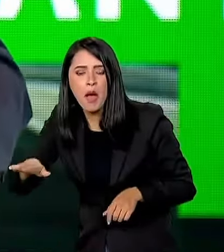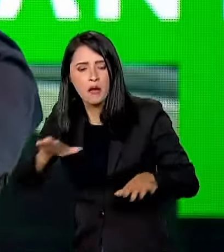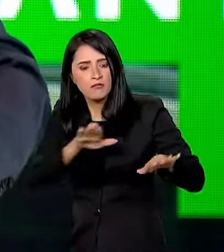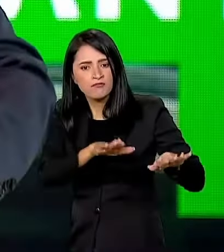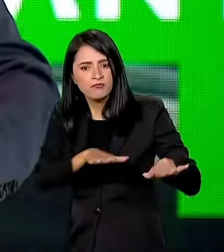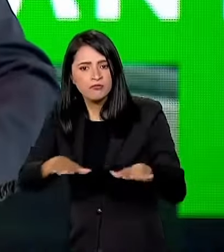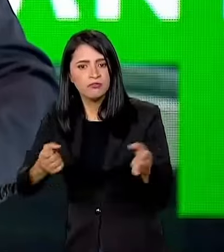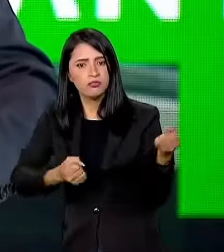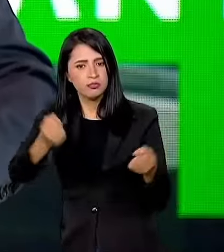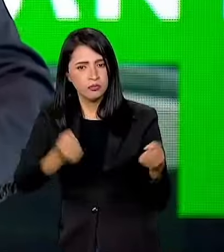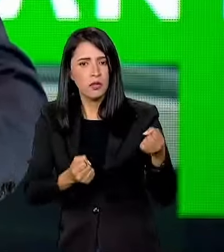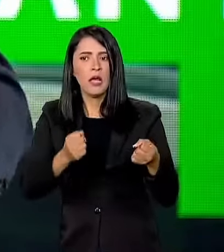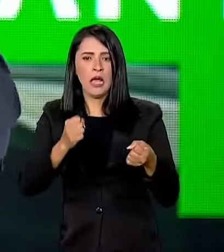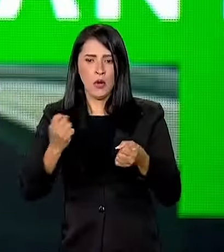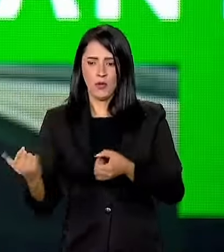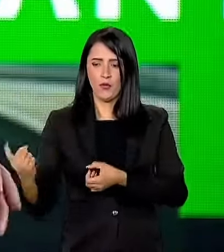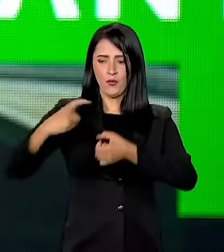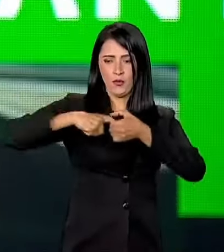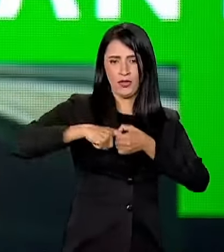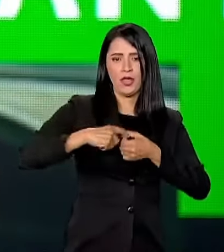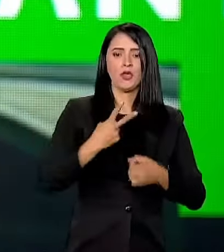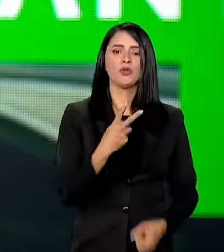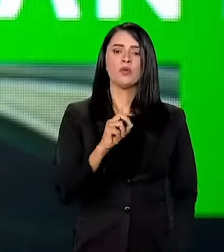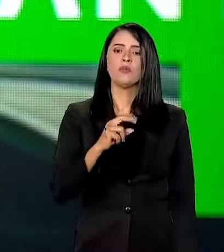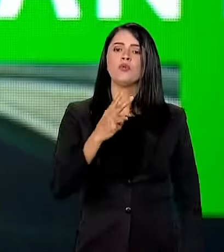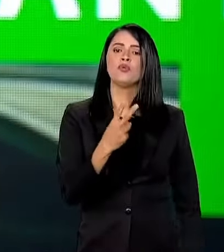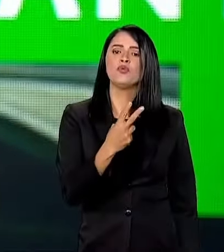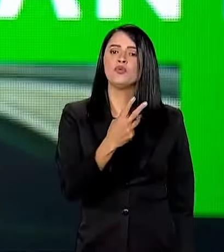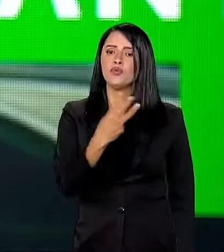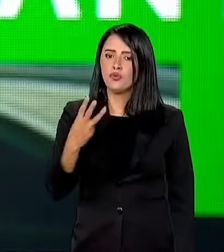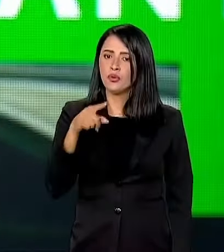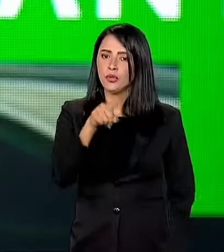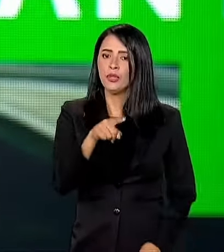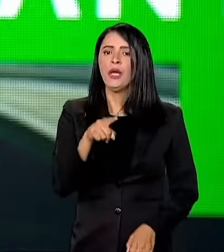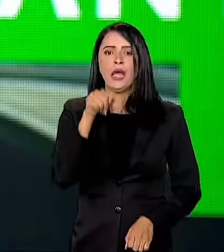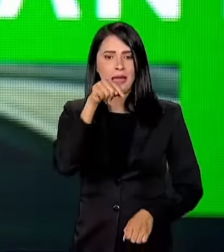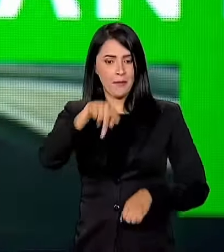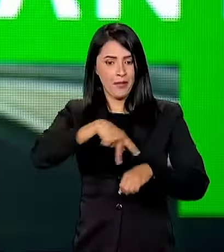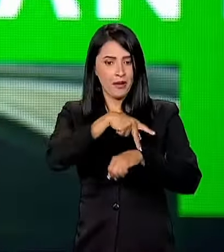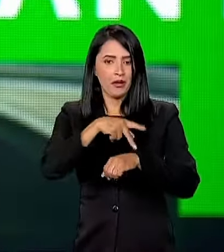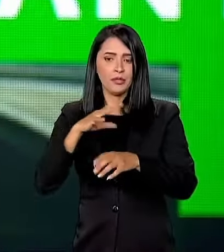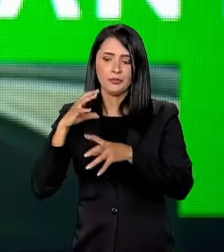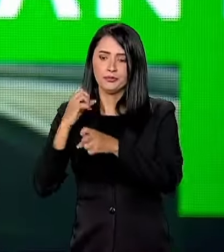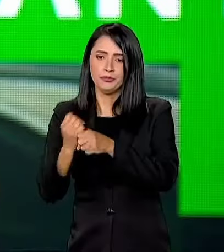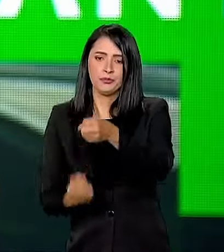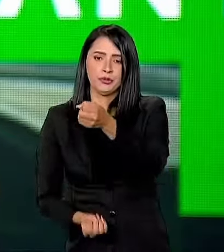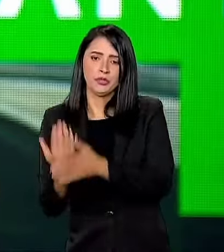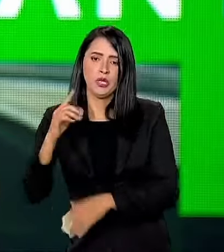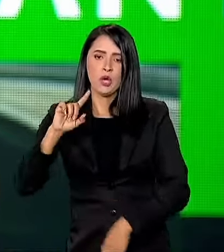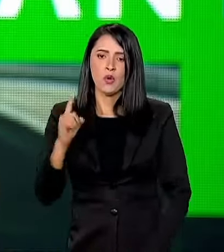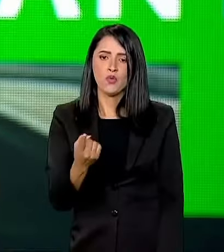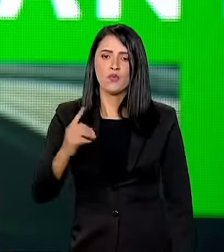Vocês sabiam que quando eu voltei em 2023, esse país só produzia 1 milhão e 800?